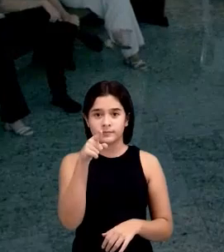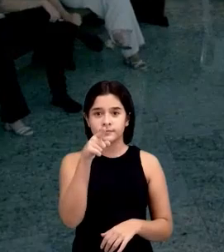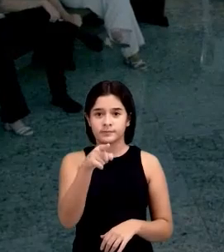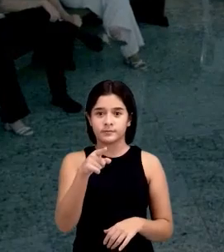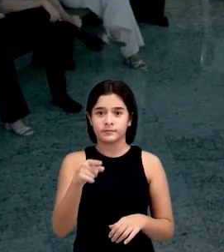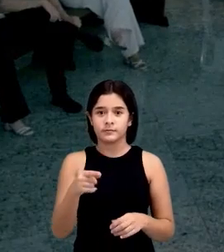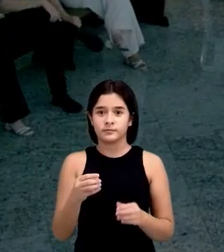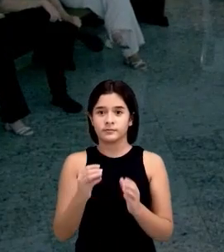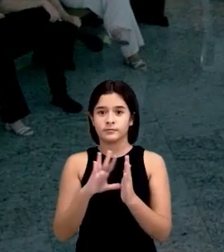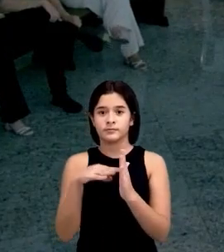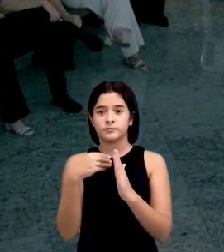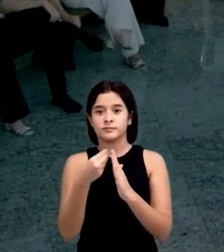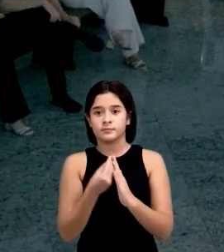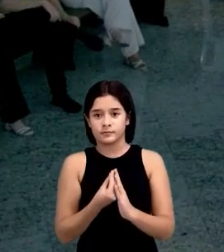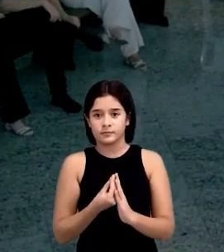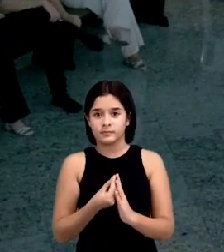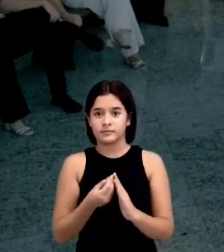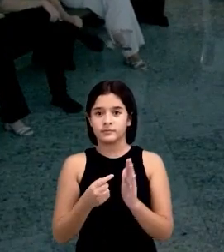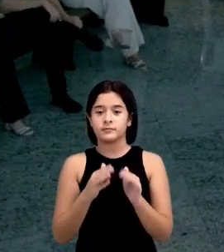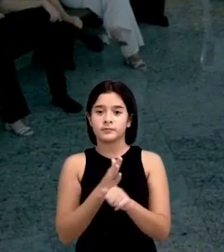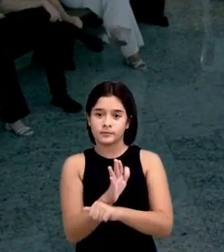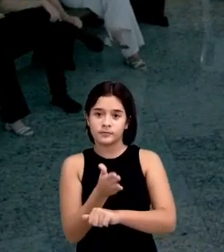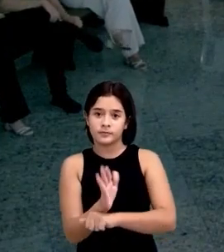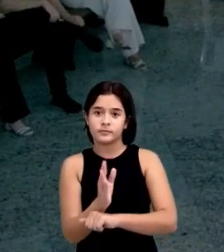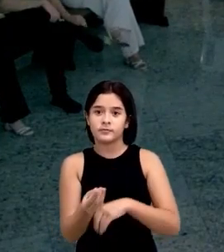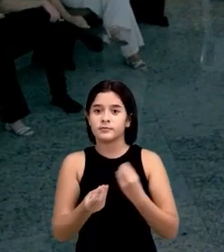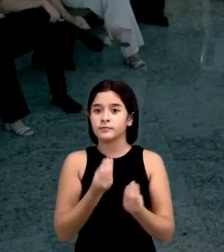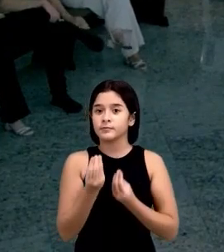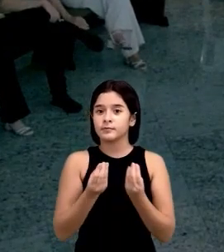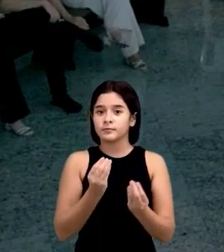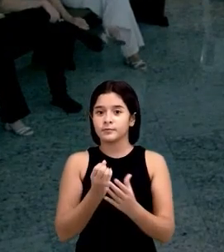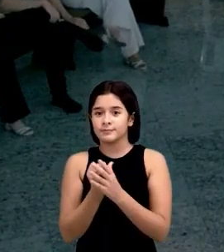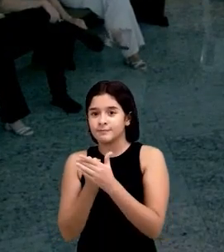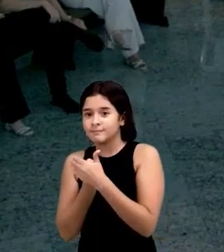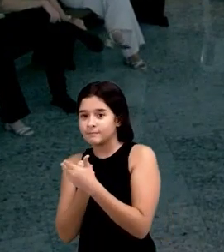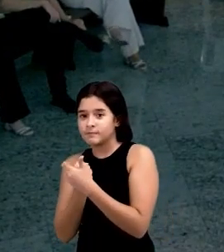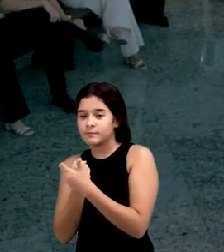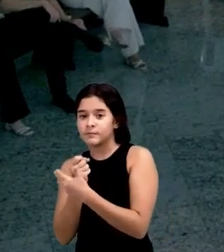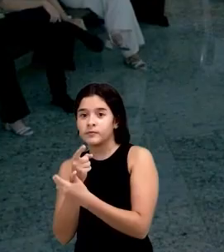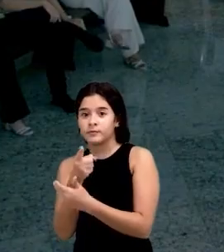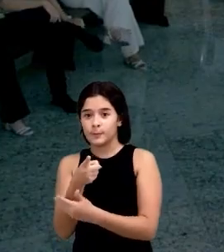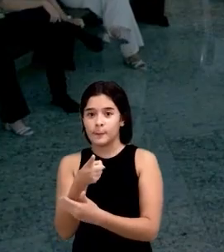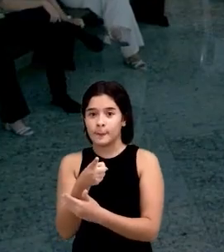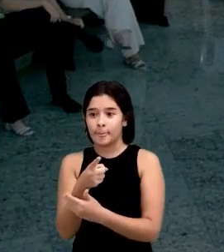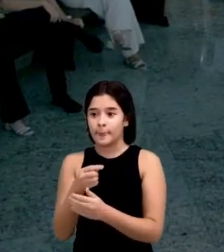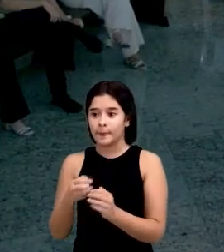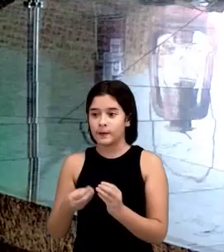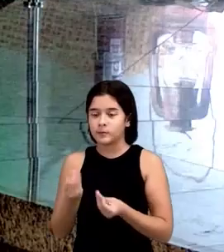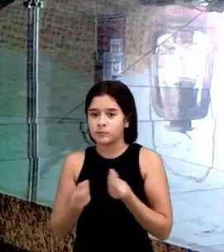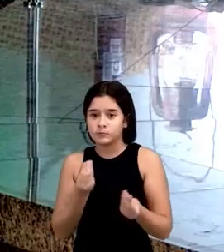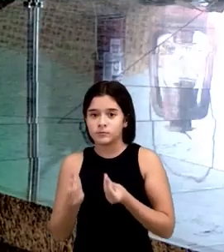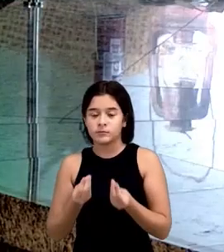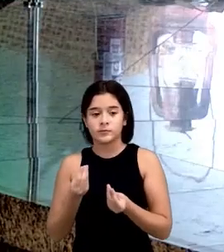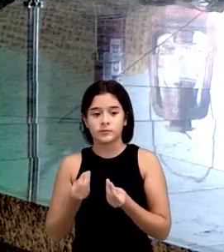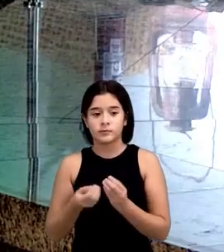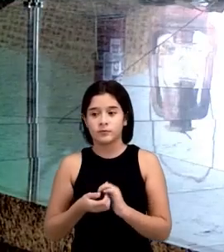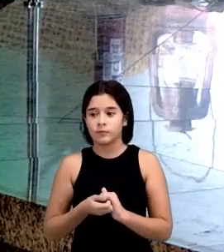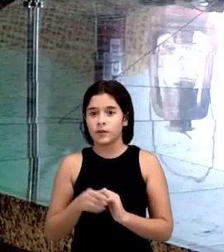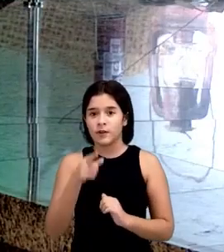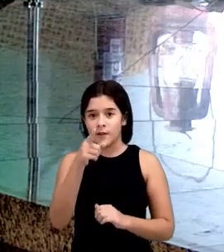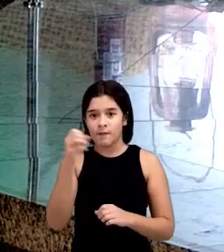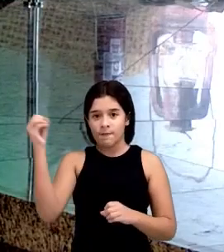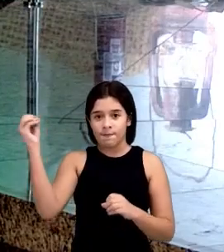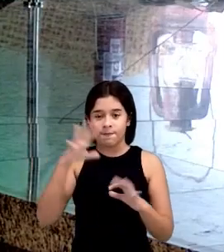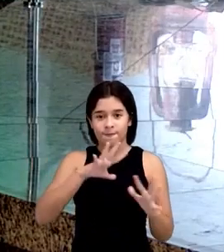embaixo de uma vasilha? É compulsório, você é a luz do mundo. Você precisa estar no local devido. Você precisa ser